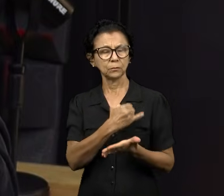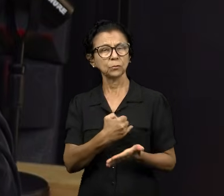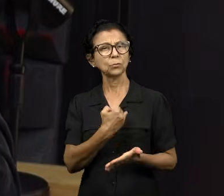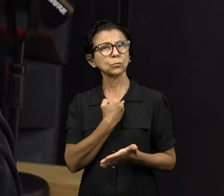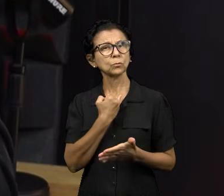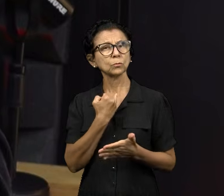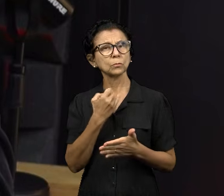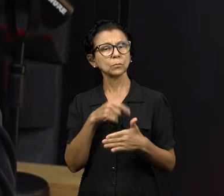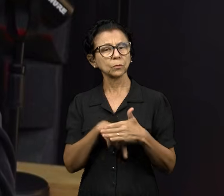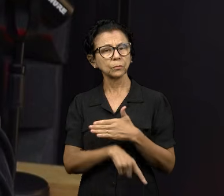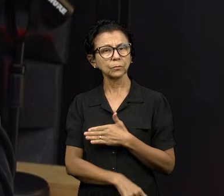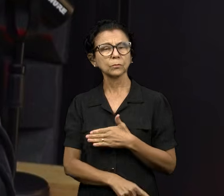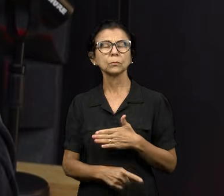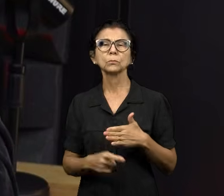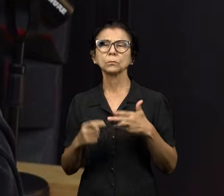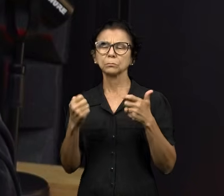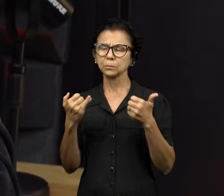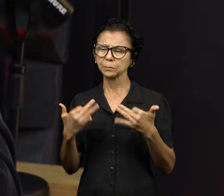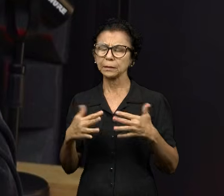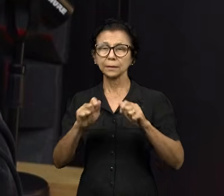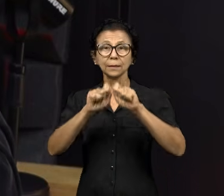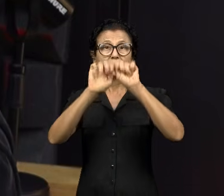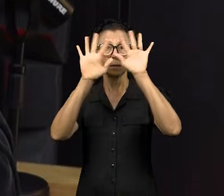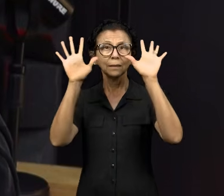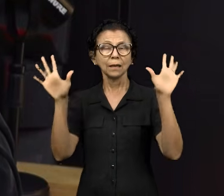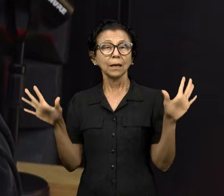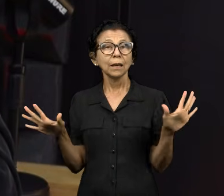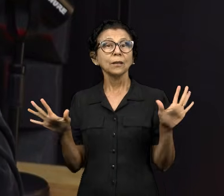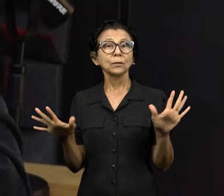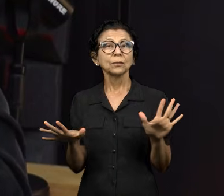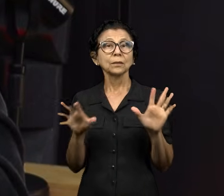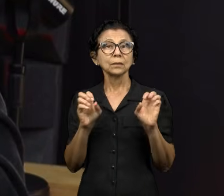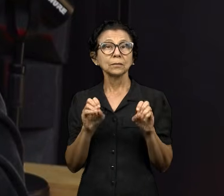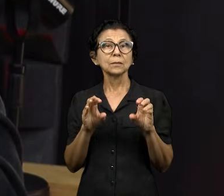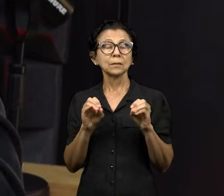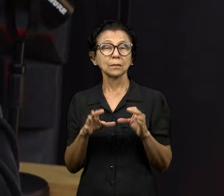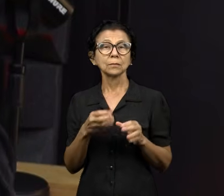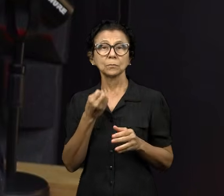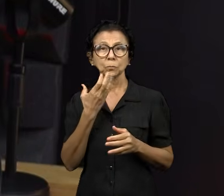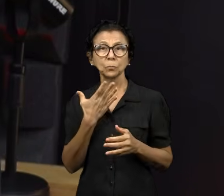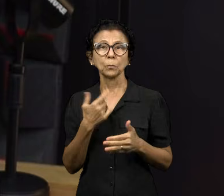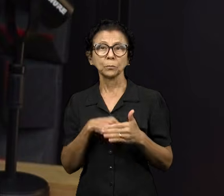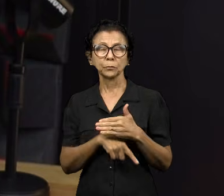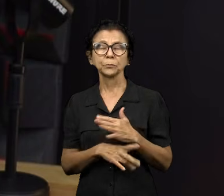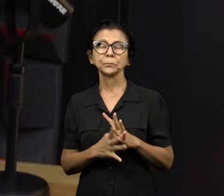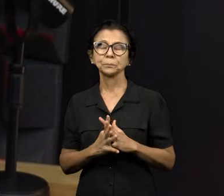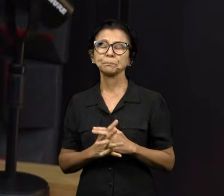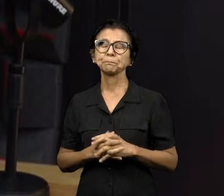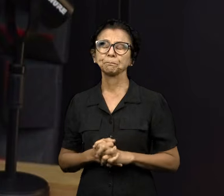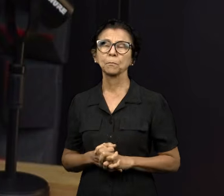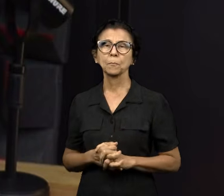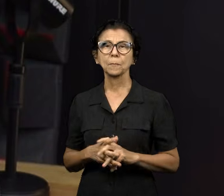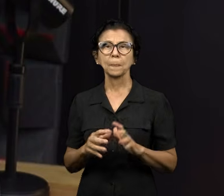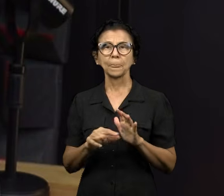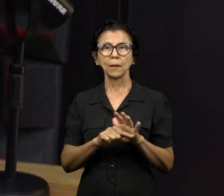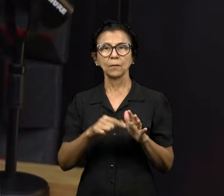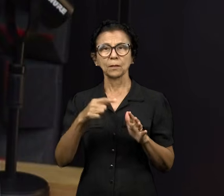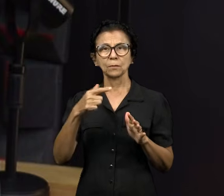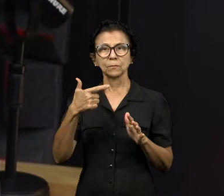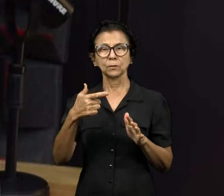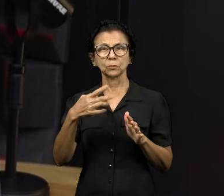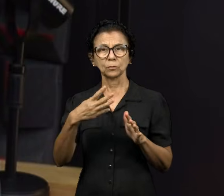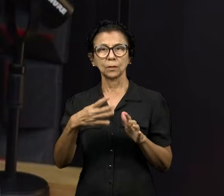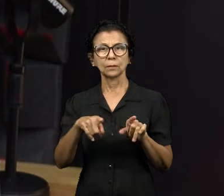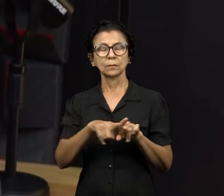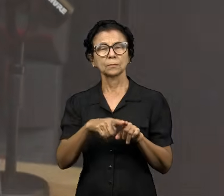João, que ele é muito profundo, né? E ele é muito esclarecedor, e ele traz um ensino muito profundo para as nossas vidas. O verso 24 e 25 nos diz